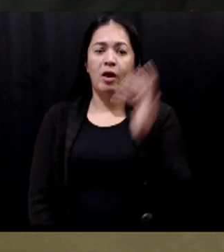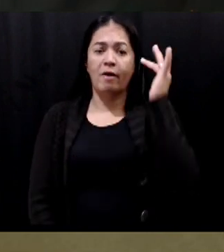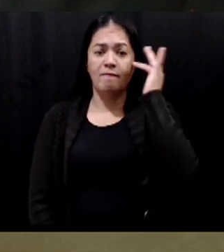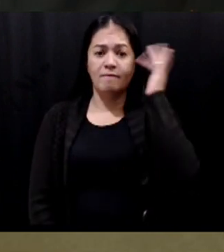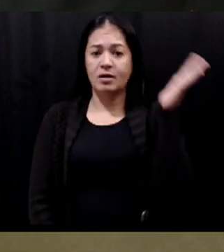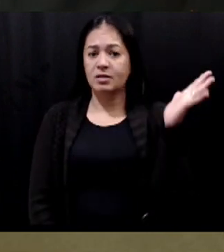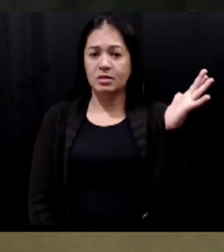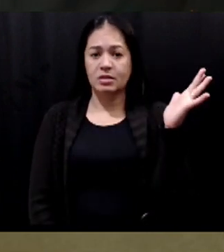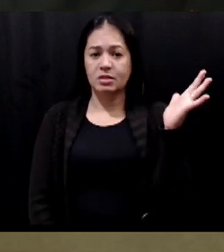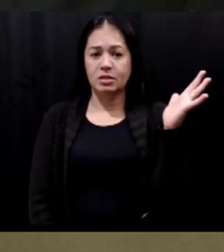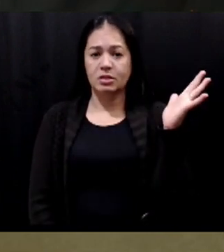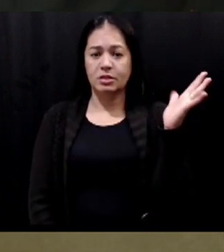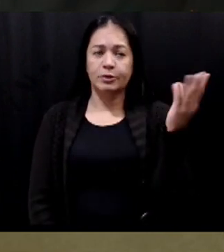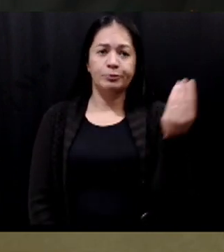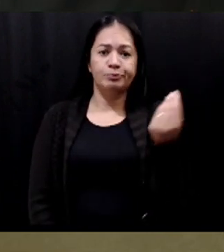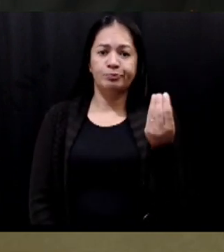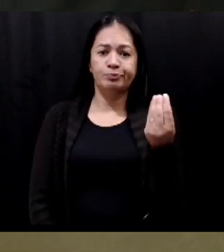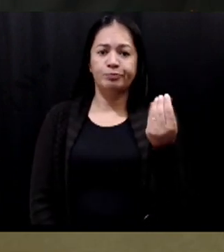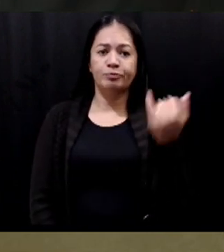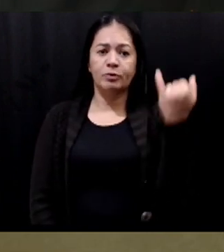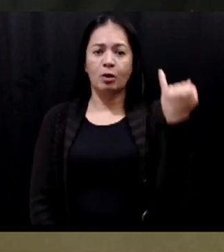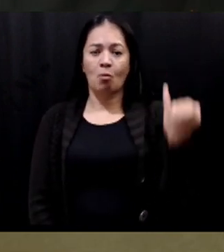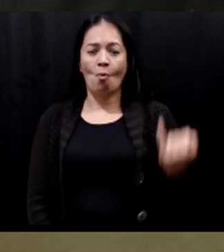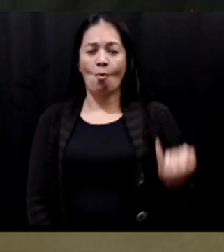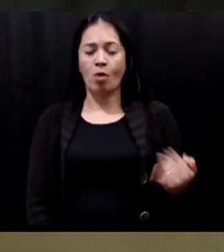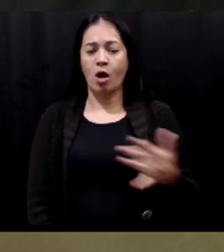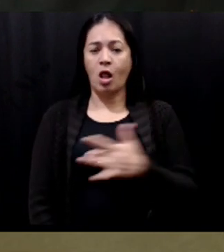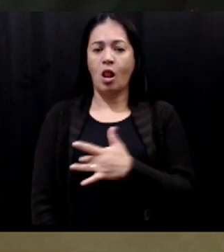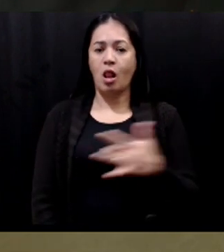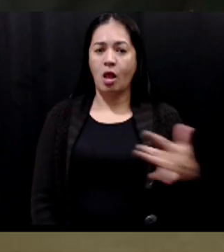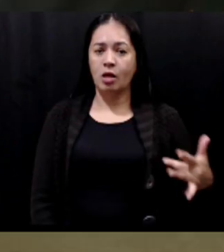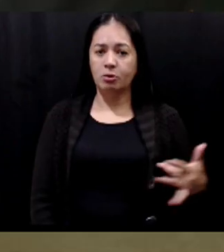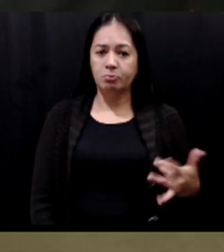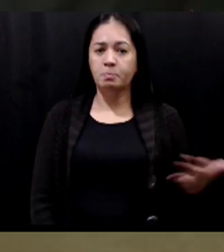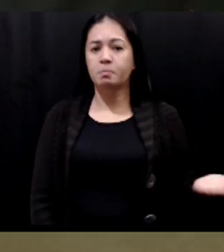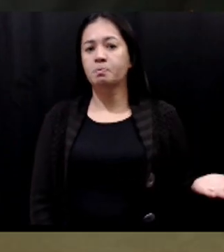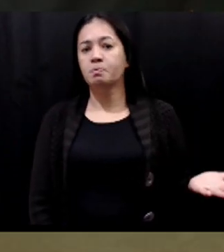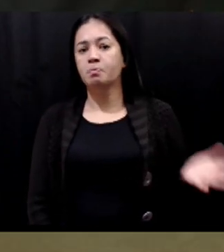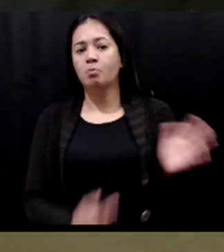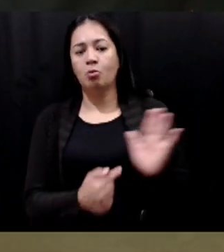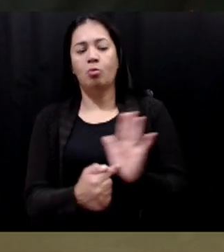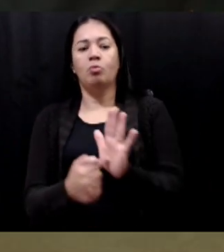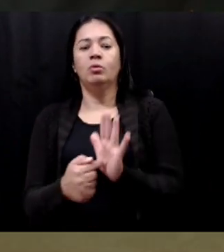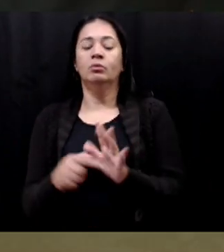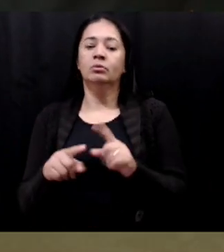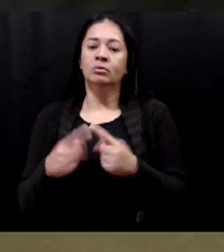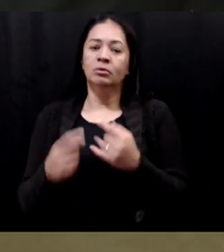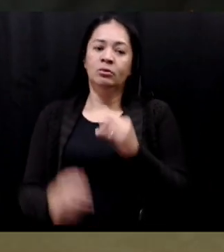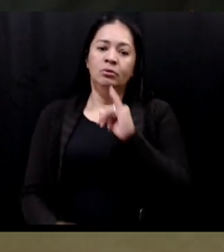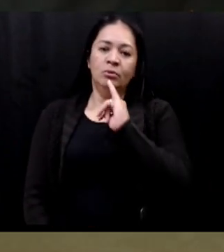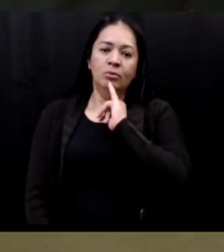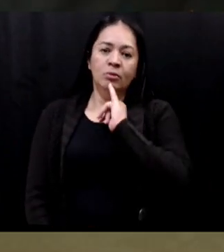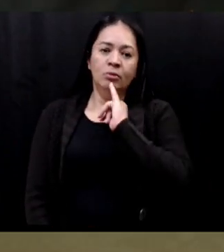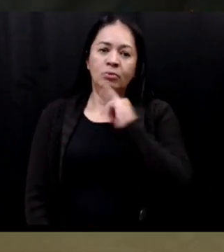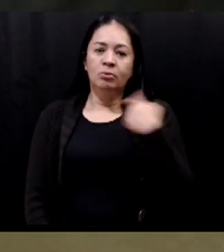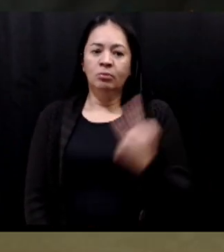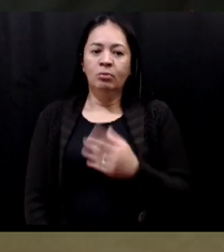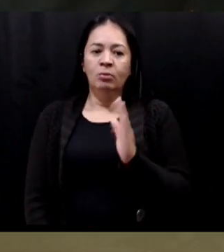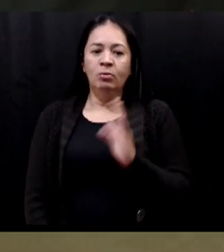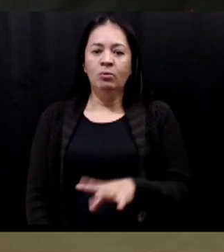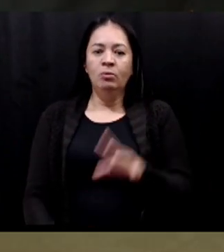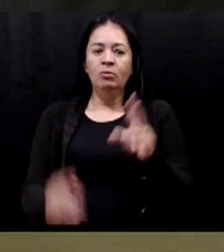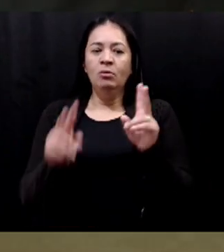aí o peso saudável, né, e infelizmente a gente tem visto, é